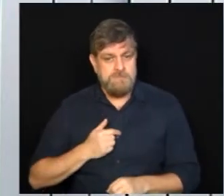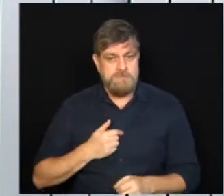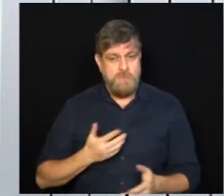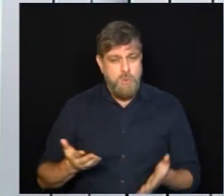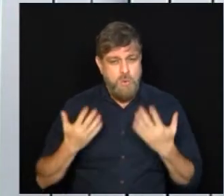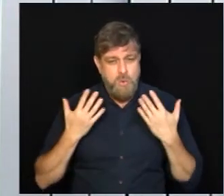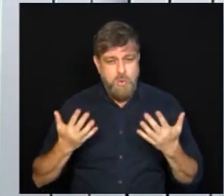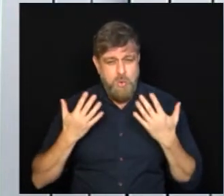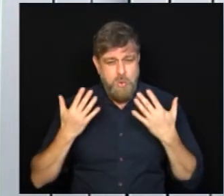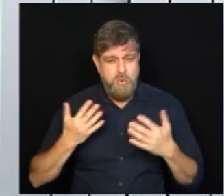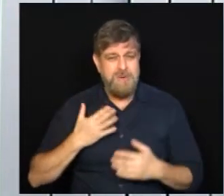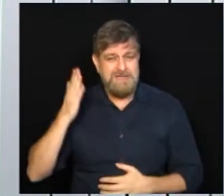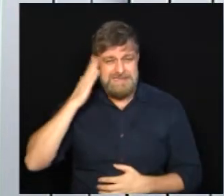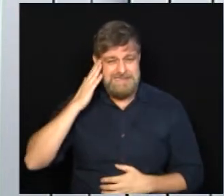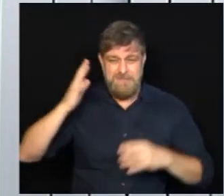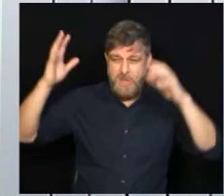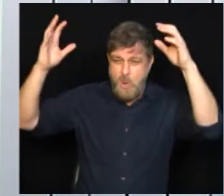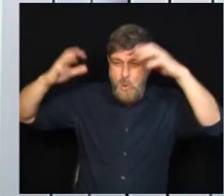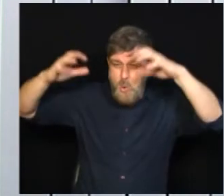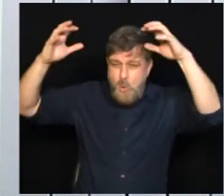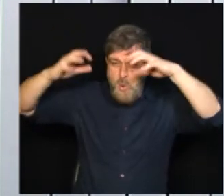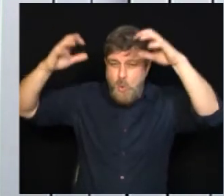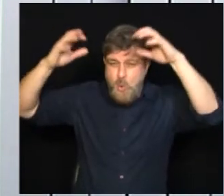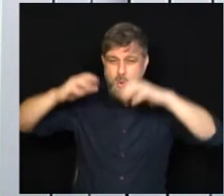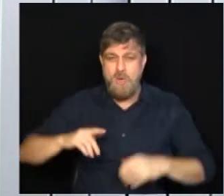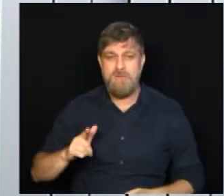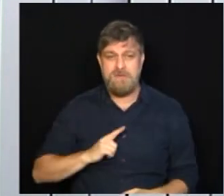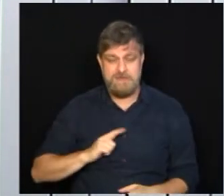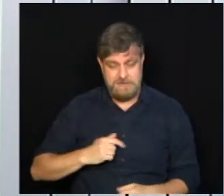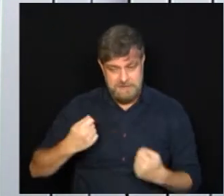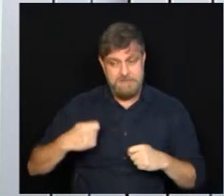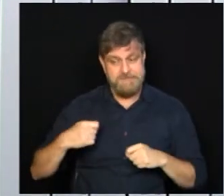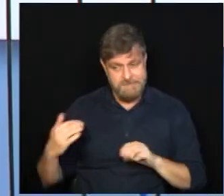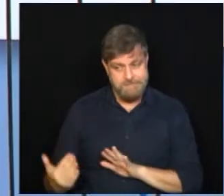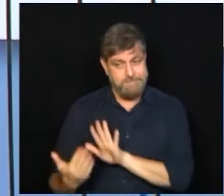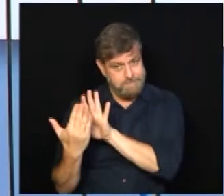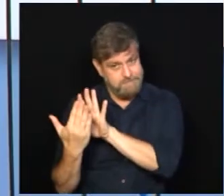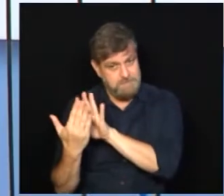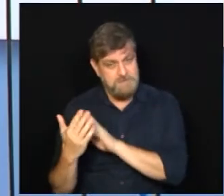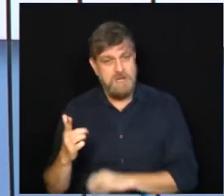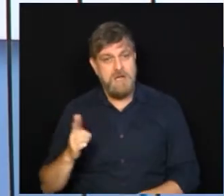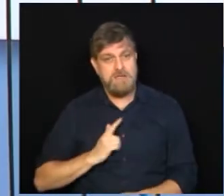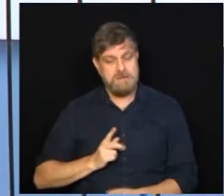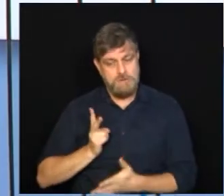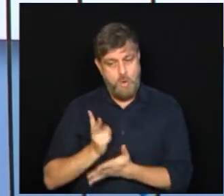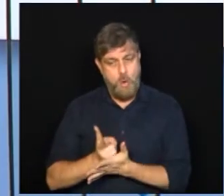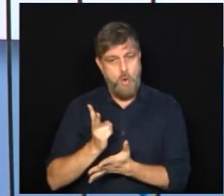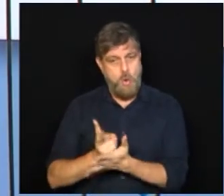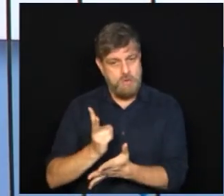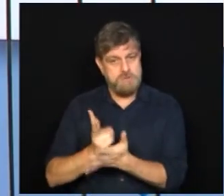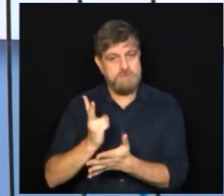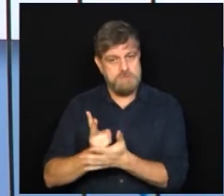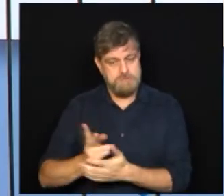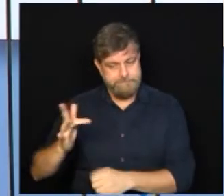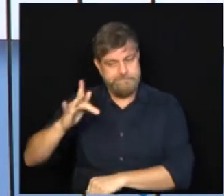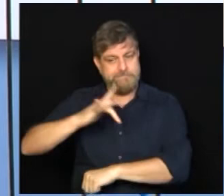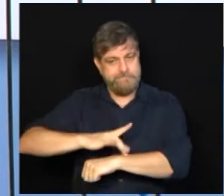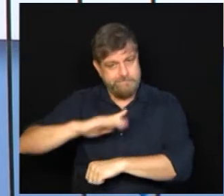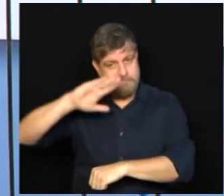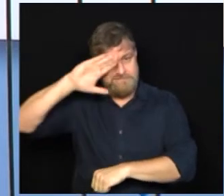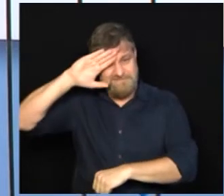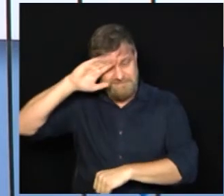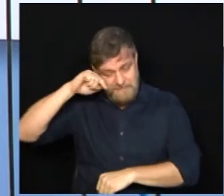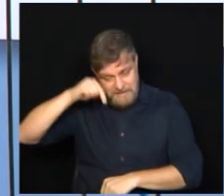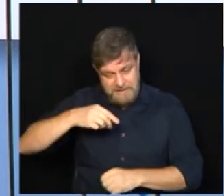verão, a gente sabe que é época de chuvas e esse combate precisa acontecer. E ele continua aqui na região metropolitana de